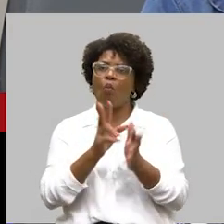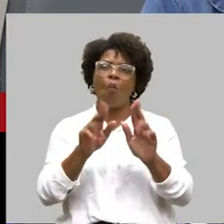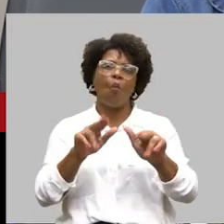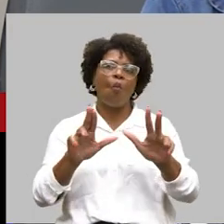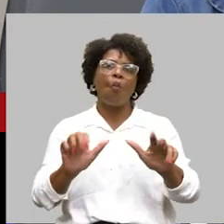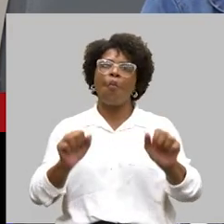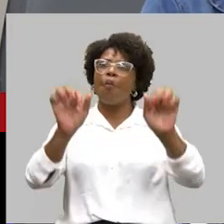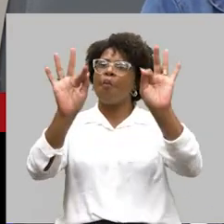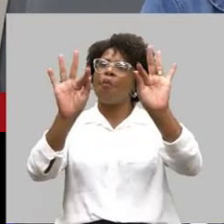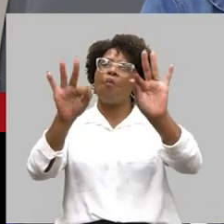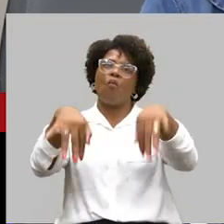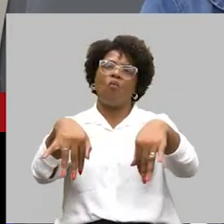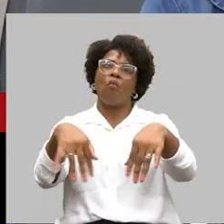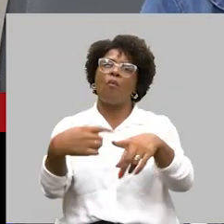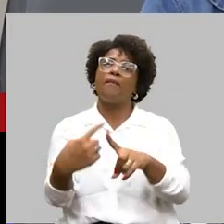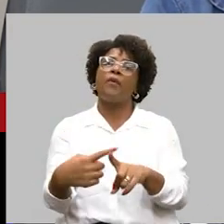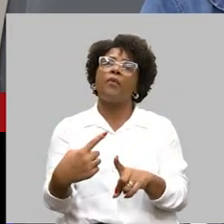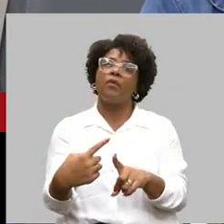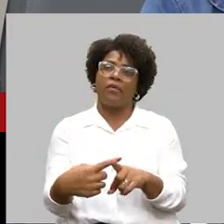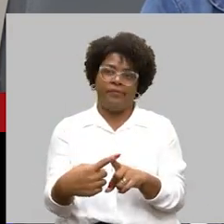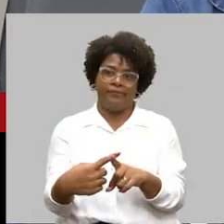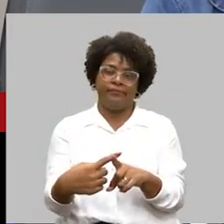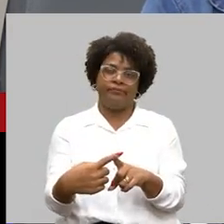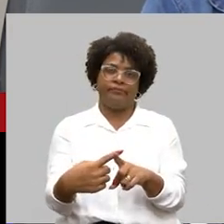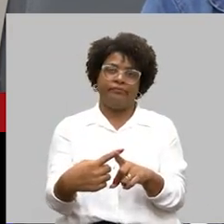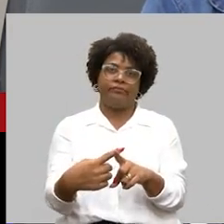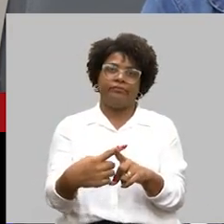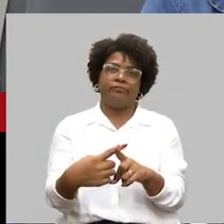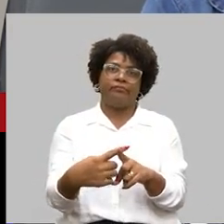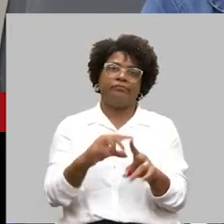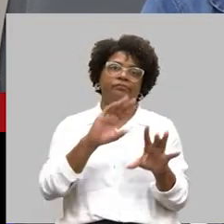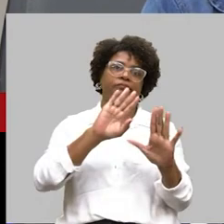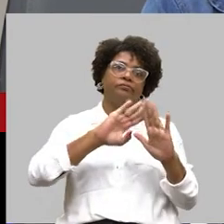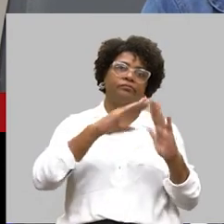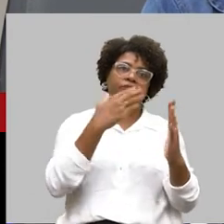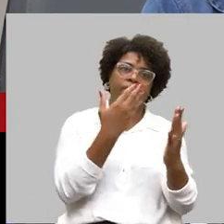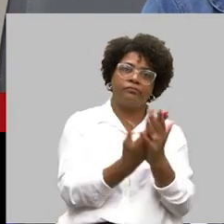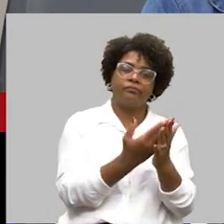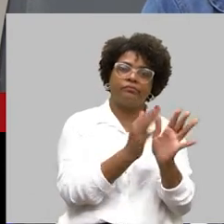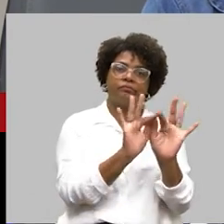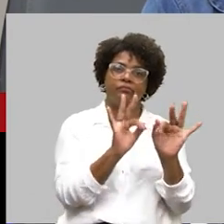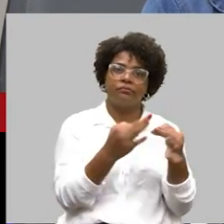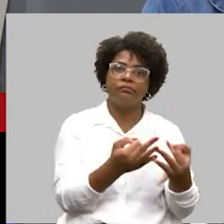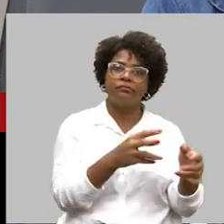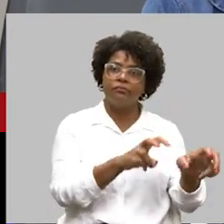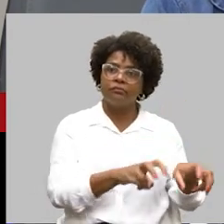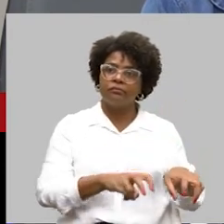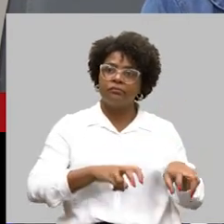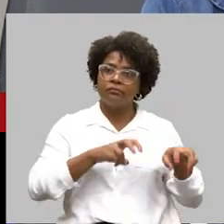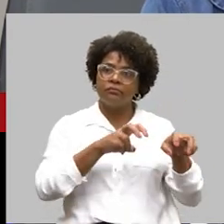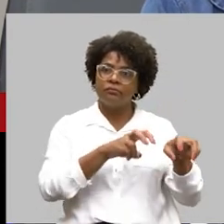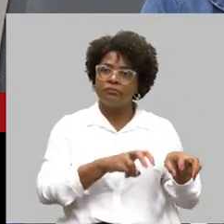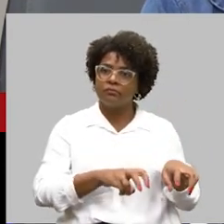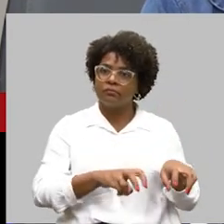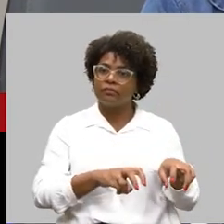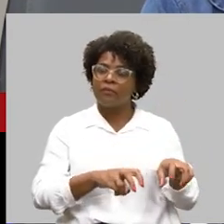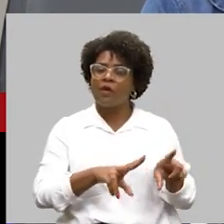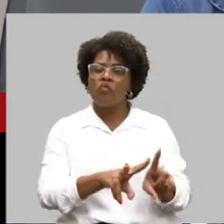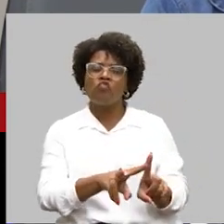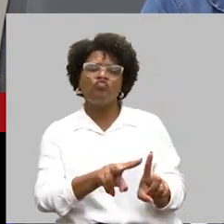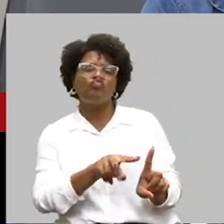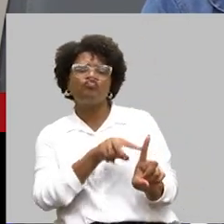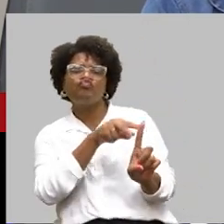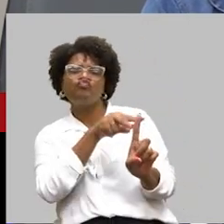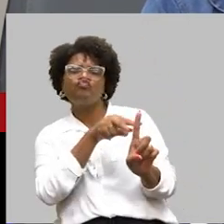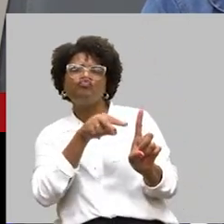infelizmente a gente das escolas famílias agrícolas eh não tem a mesma visibilidade